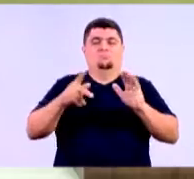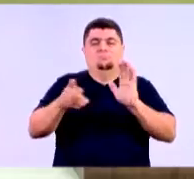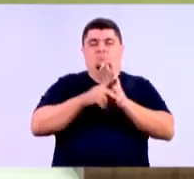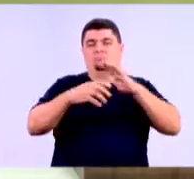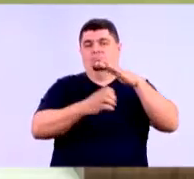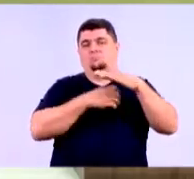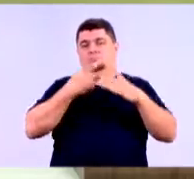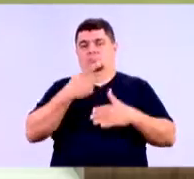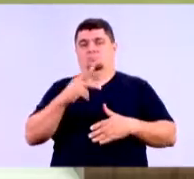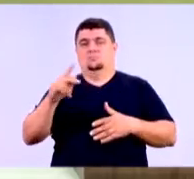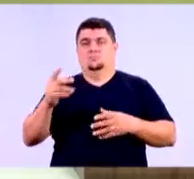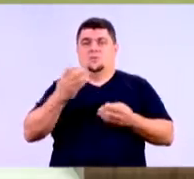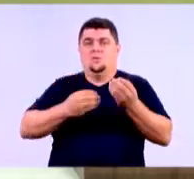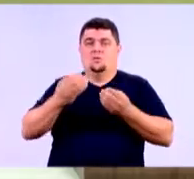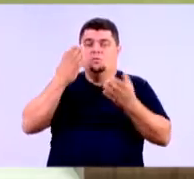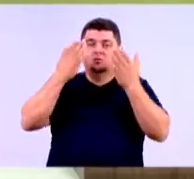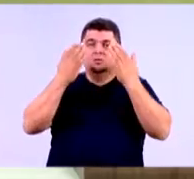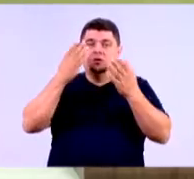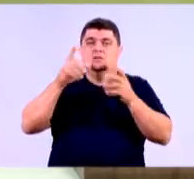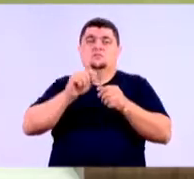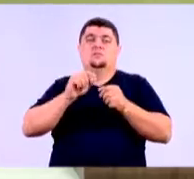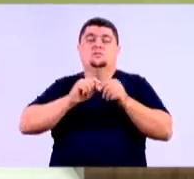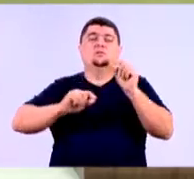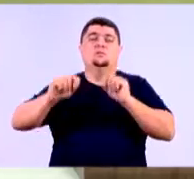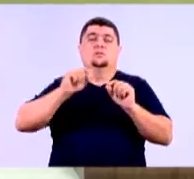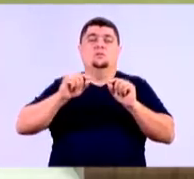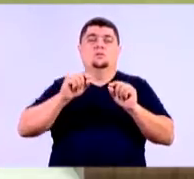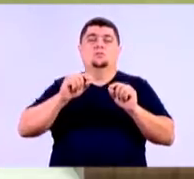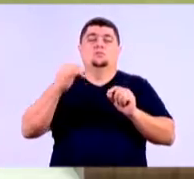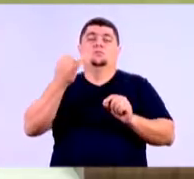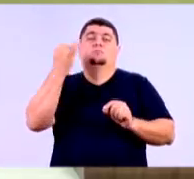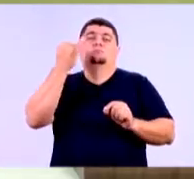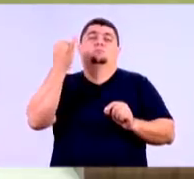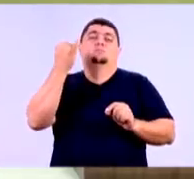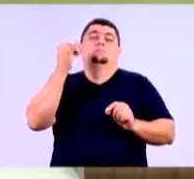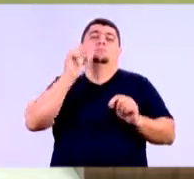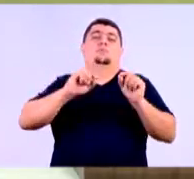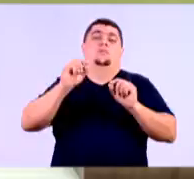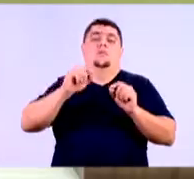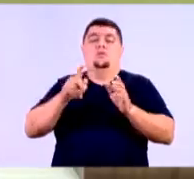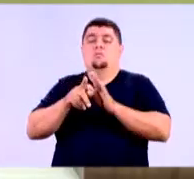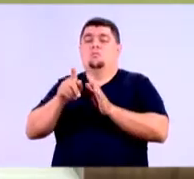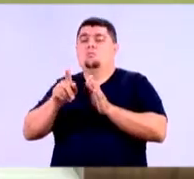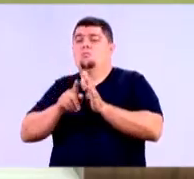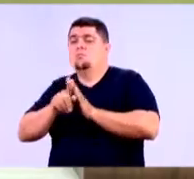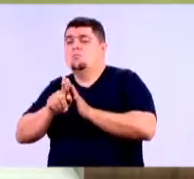empresa. Como os analistas têm que seguir, o que eles têm que verificar? Eles têm que procurar no Serasa, eles têm que